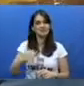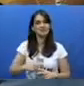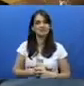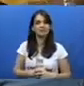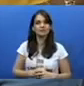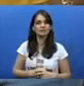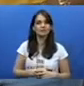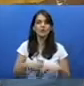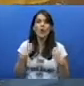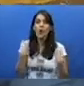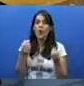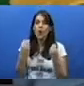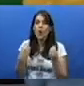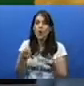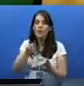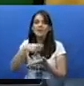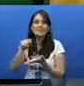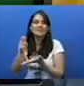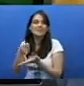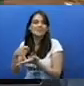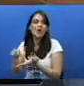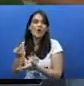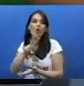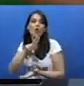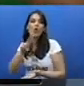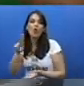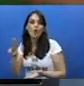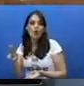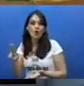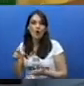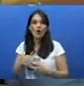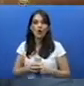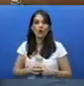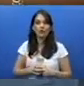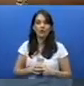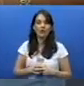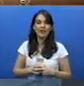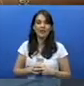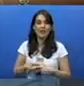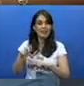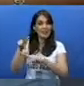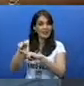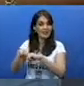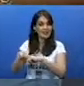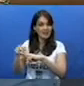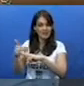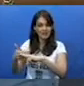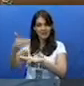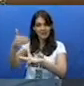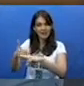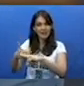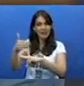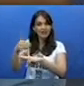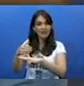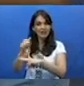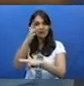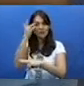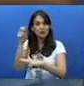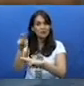escreve o nome da parte da cadeira em que as pessoas sentam? Como que